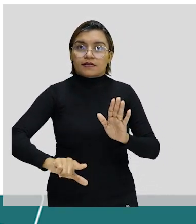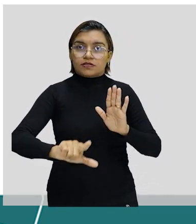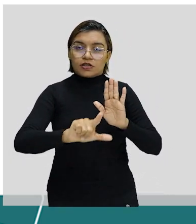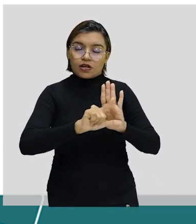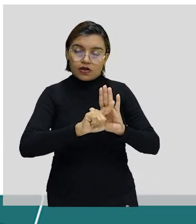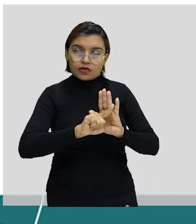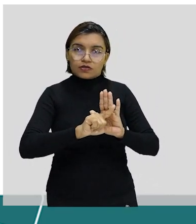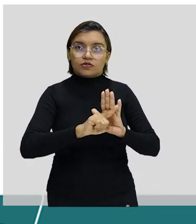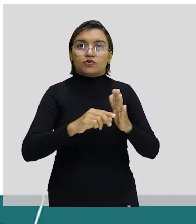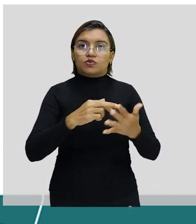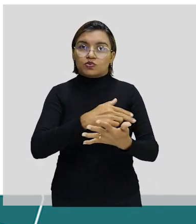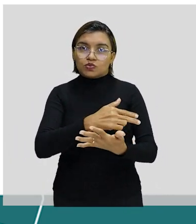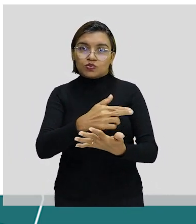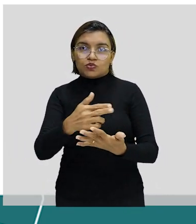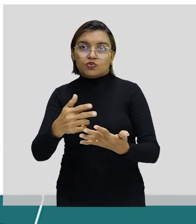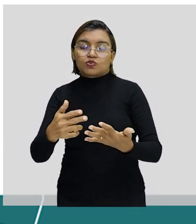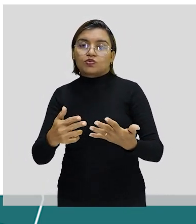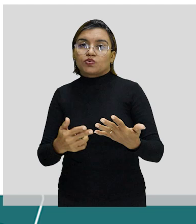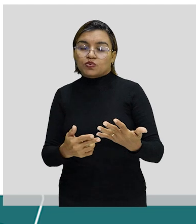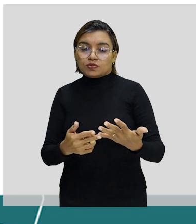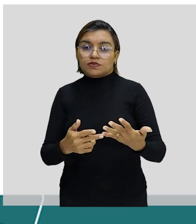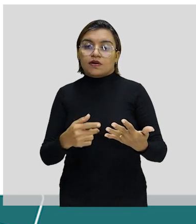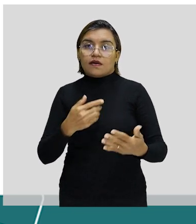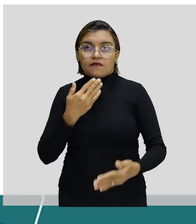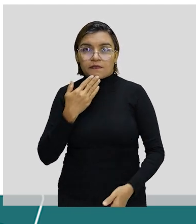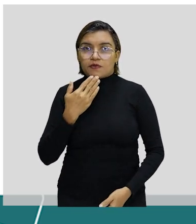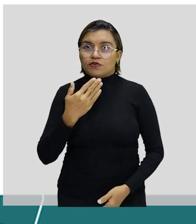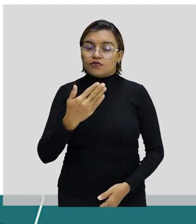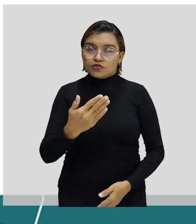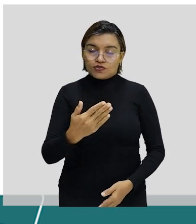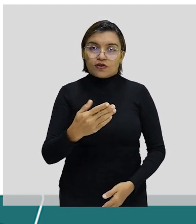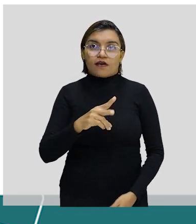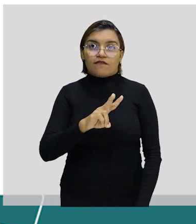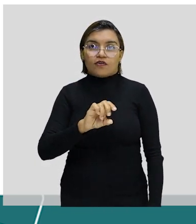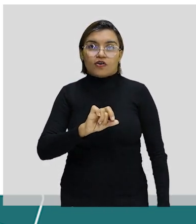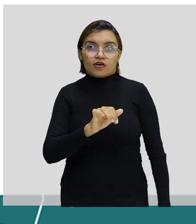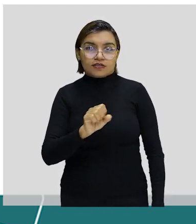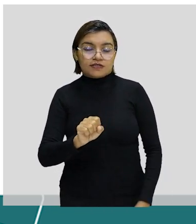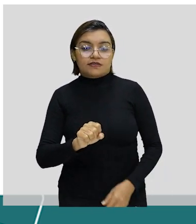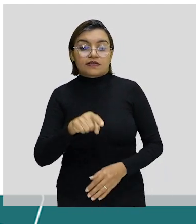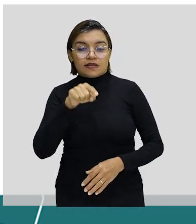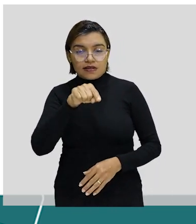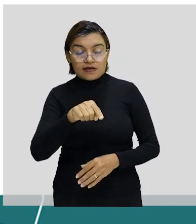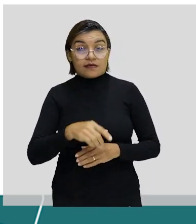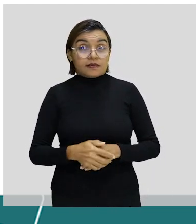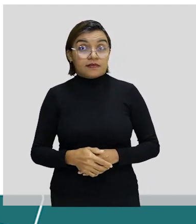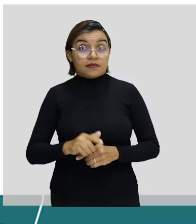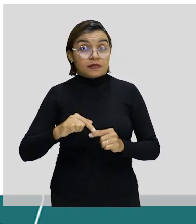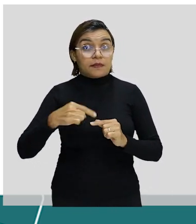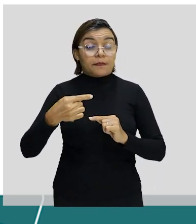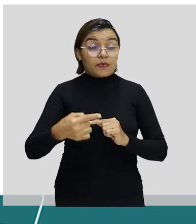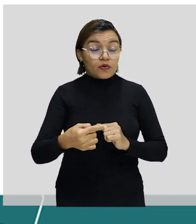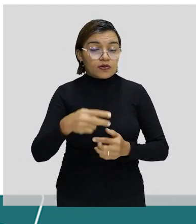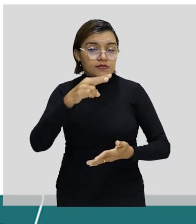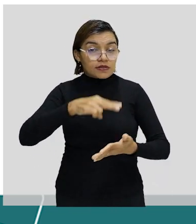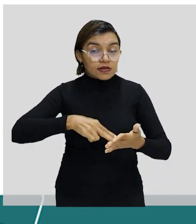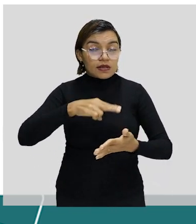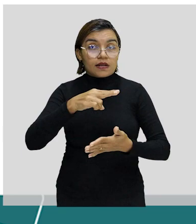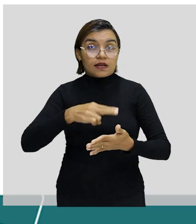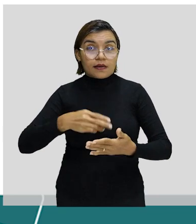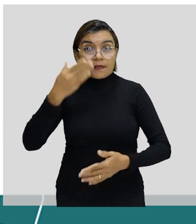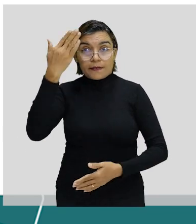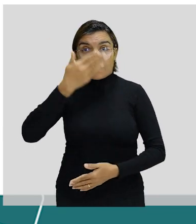suas atribuições, solicita a Vossa Excelência que, após ouvido e aprovado pelo